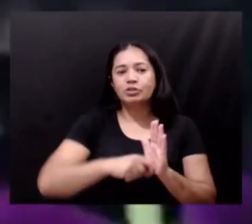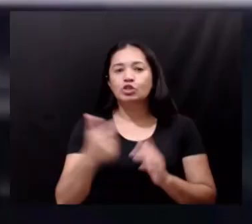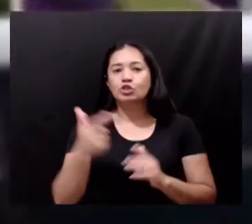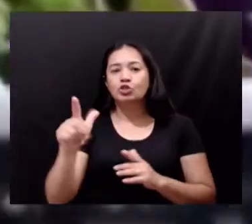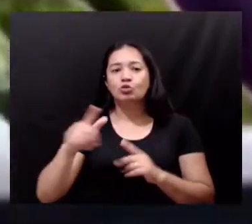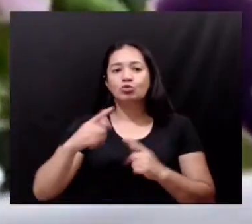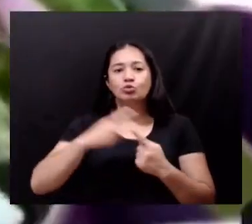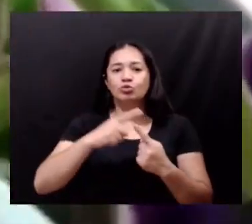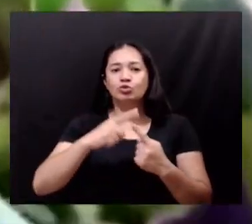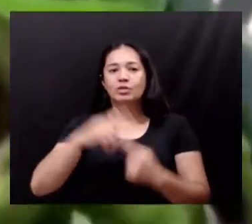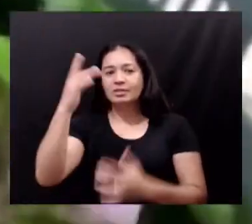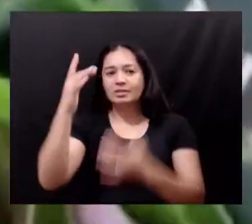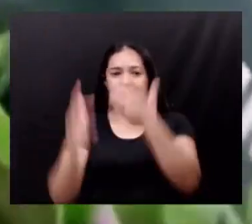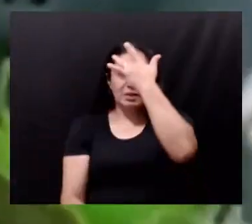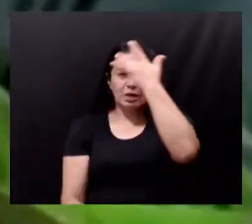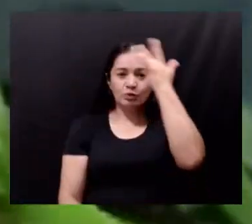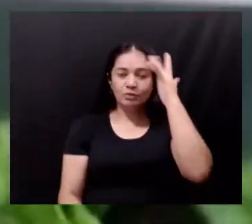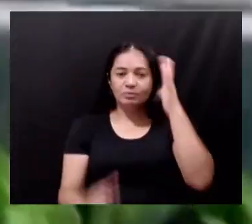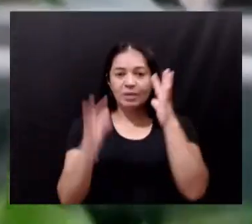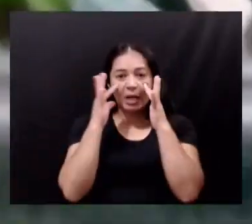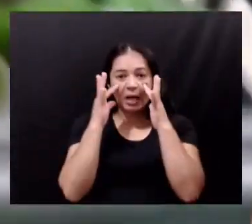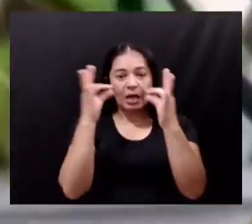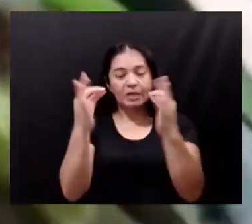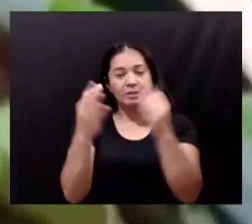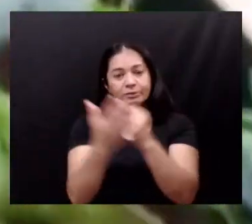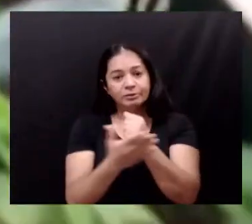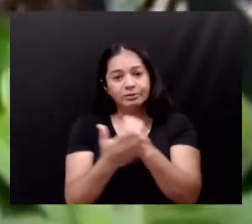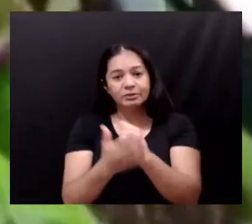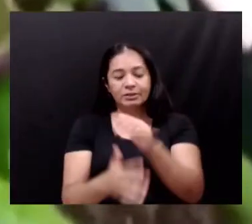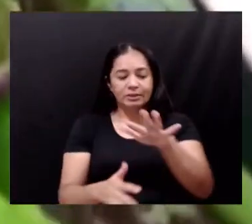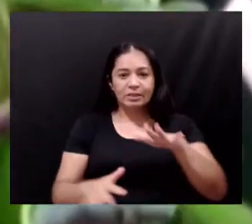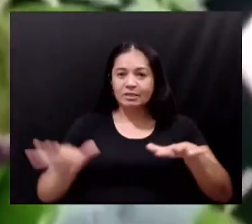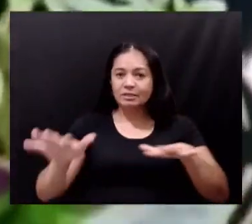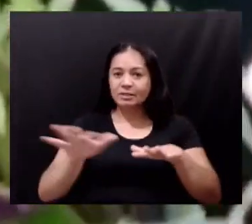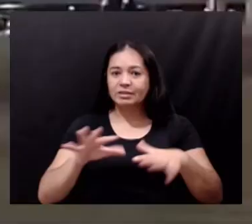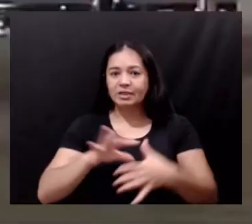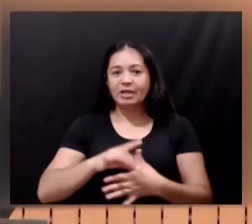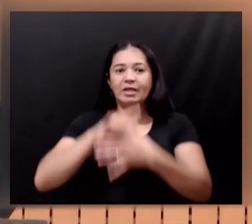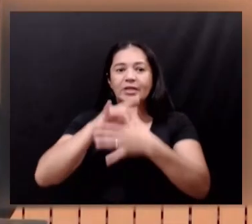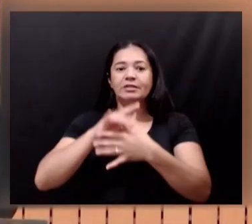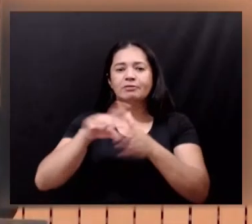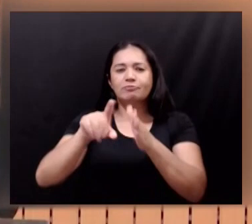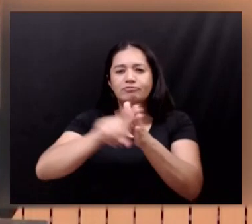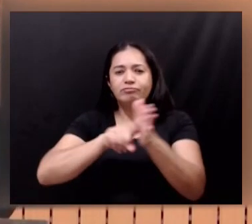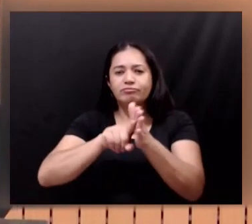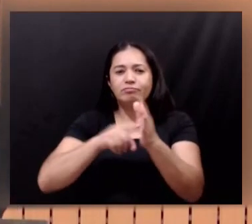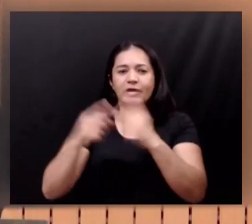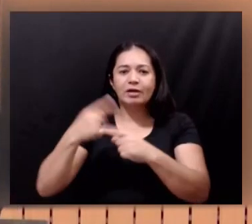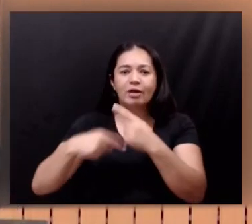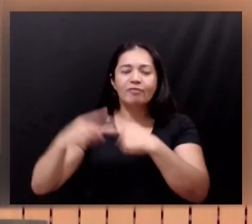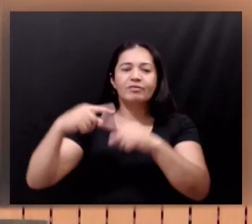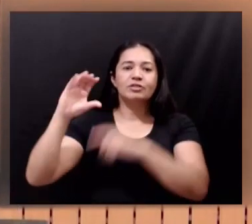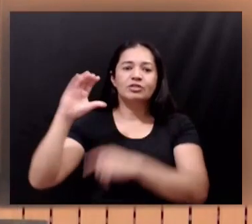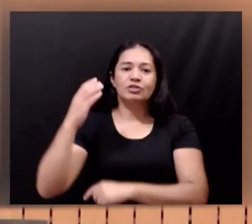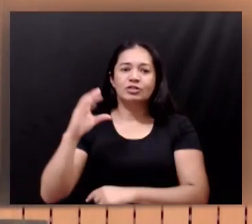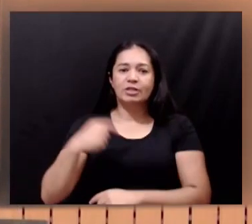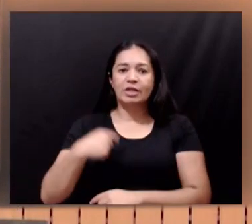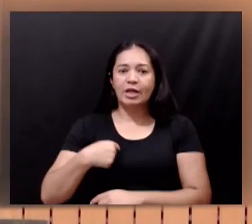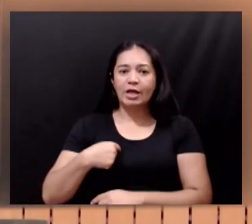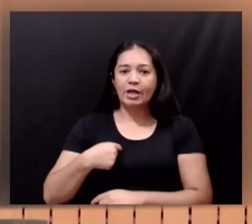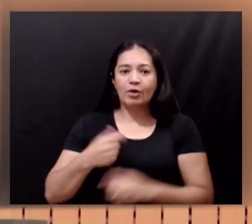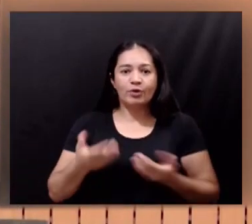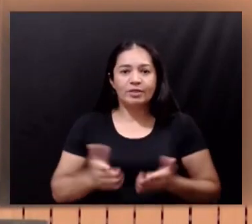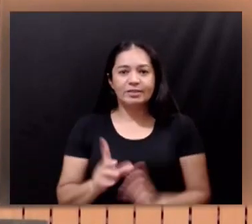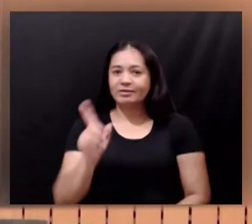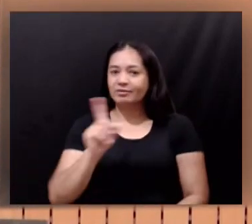em atenção primária, nas áreas nas quais lidera pesquisa para avanços científicos. Eu não sou nativo de Campinas, Eu sou de São Paulo e